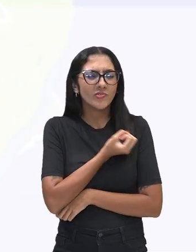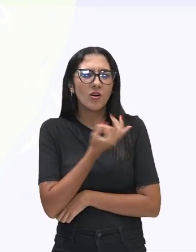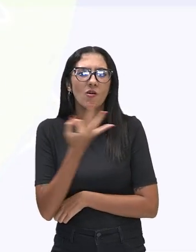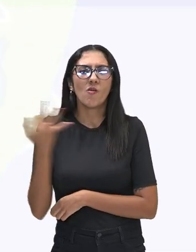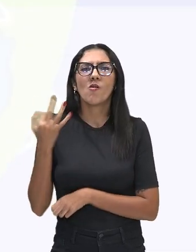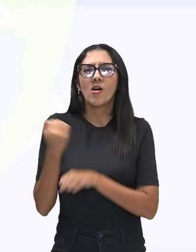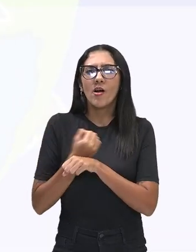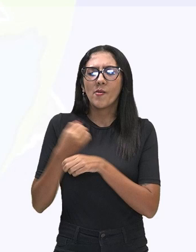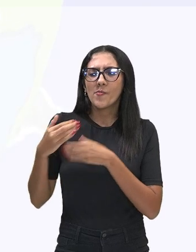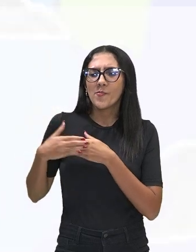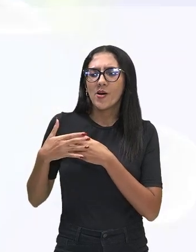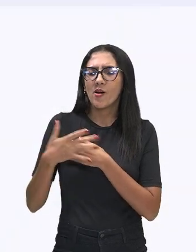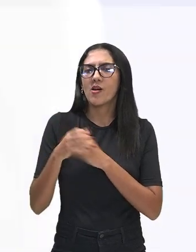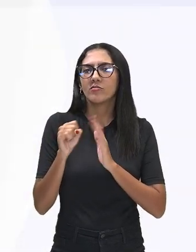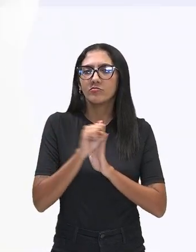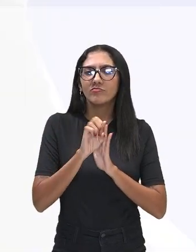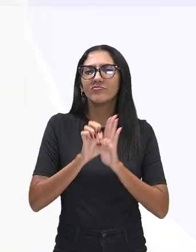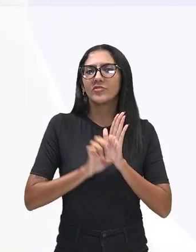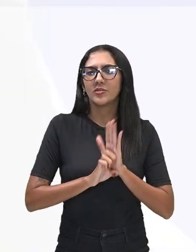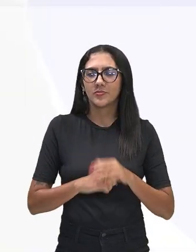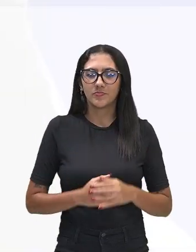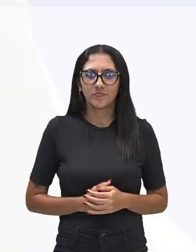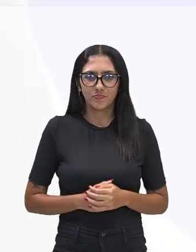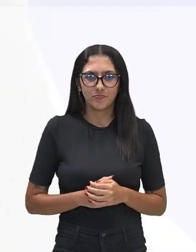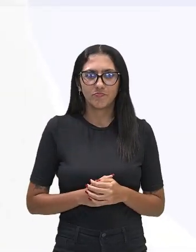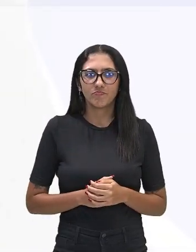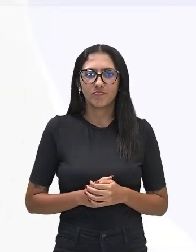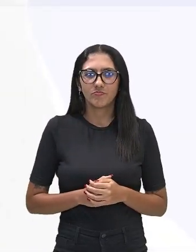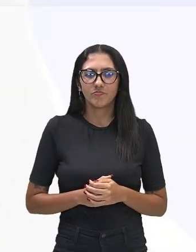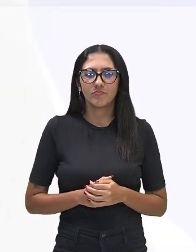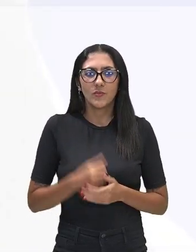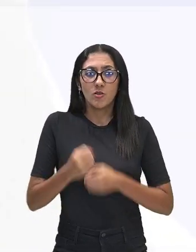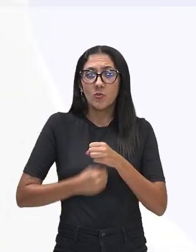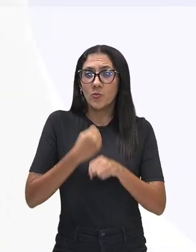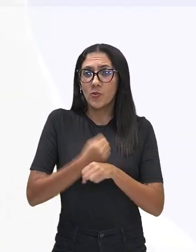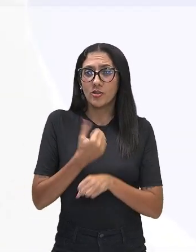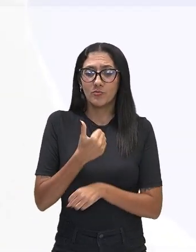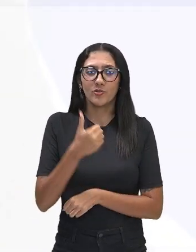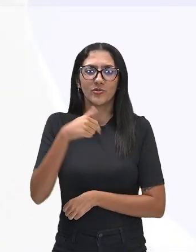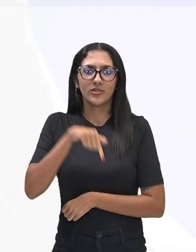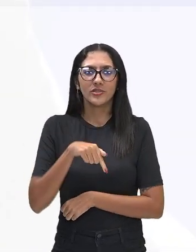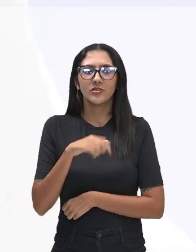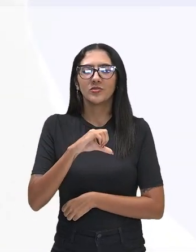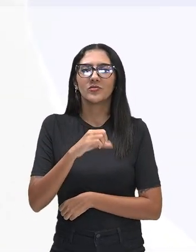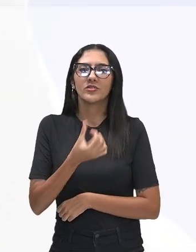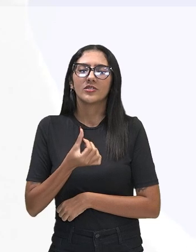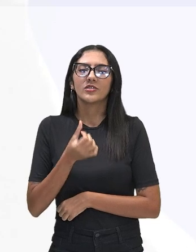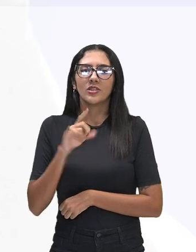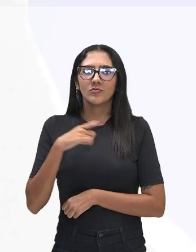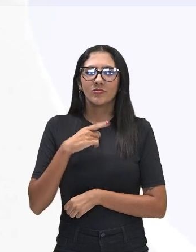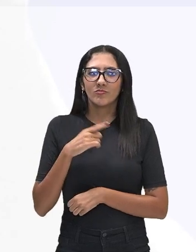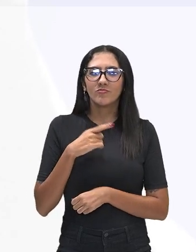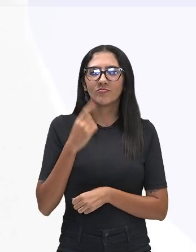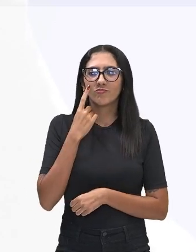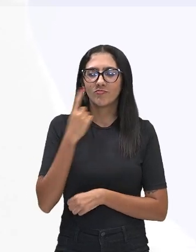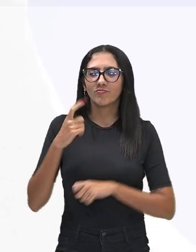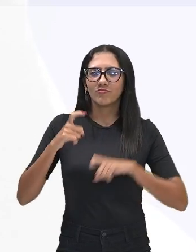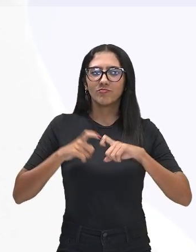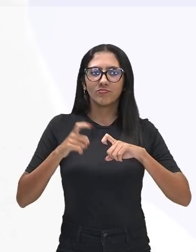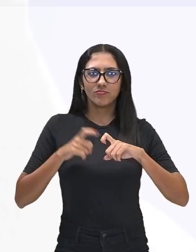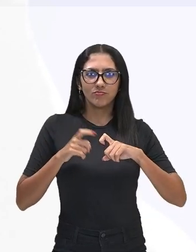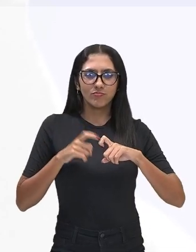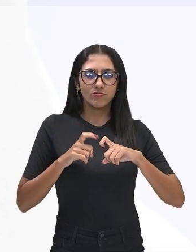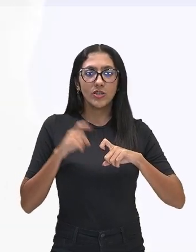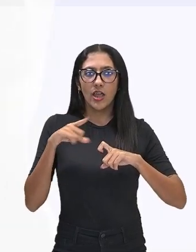dos séculos, até que, em 1796, o médico inglês Edward Jenner notou que